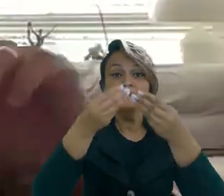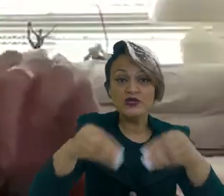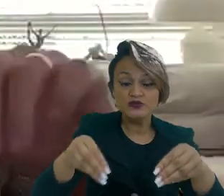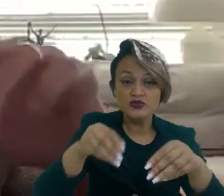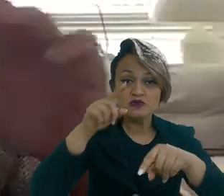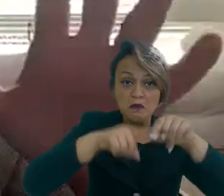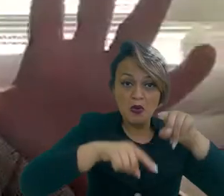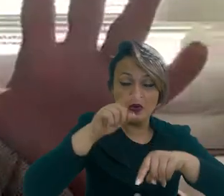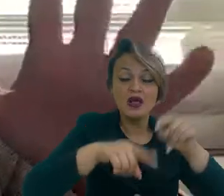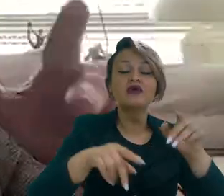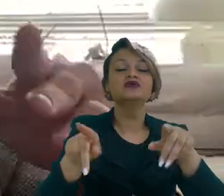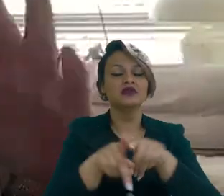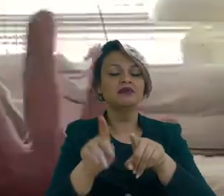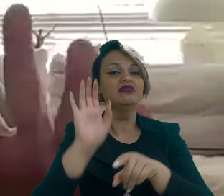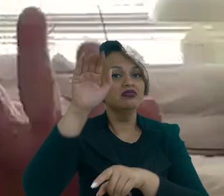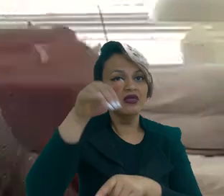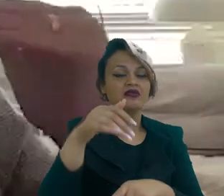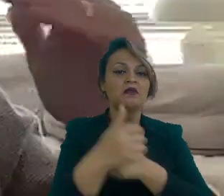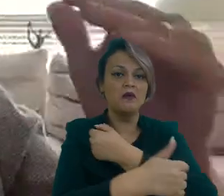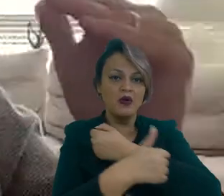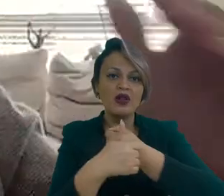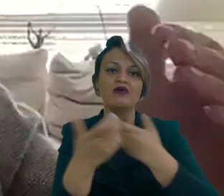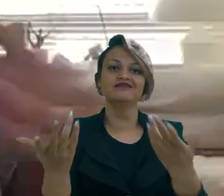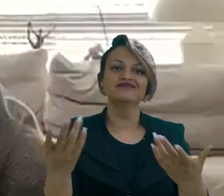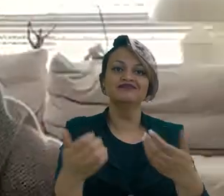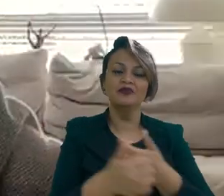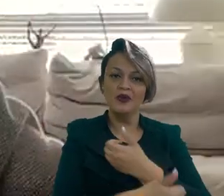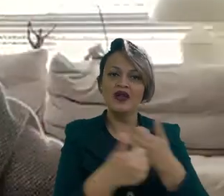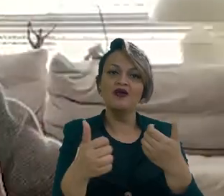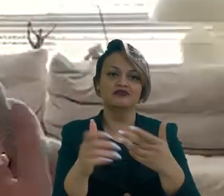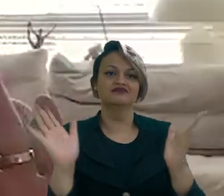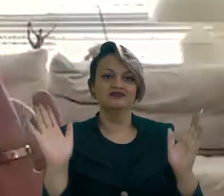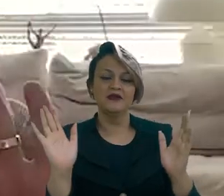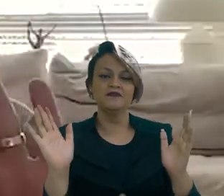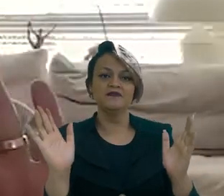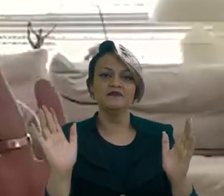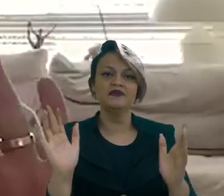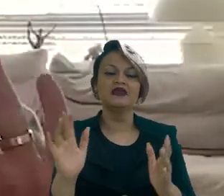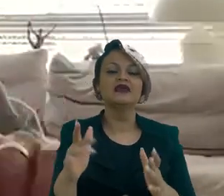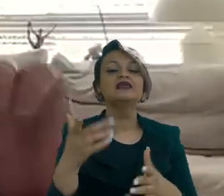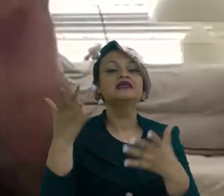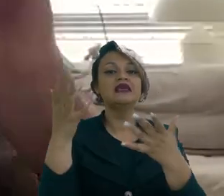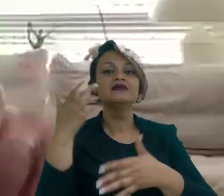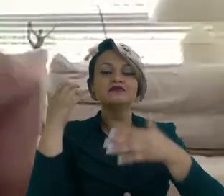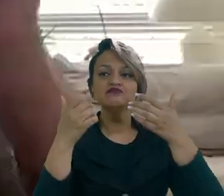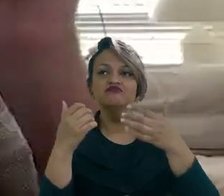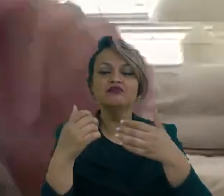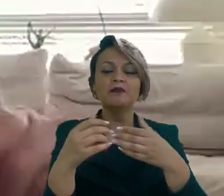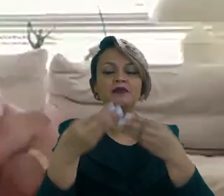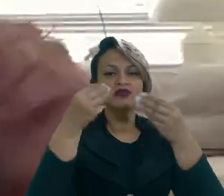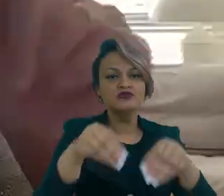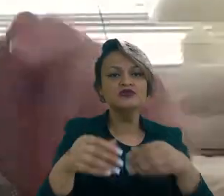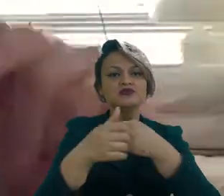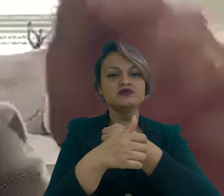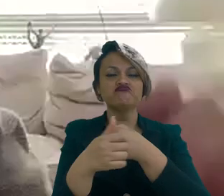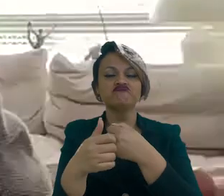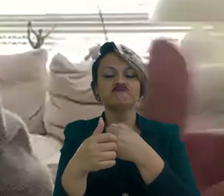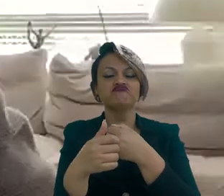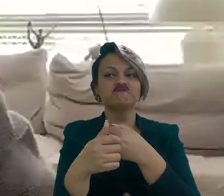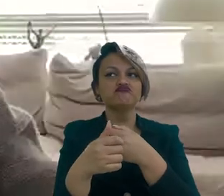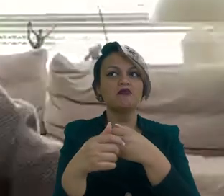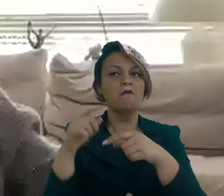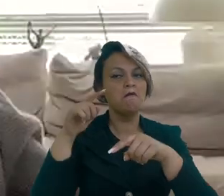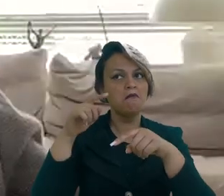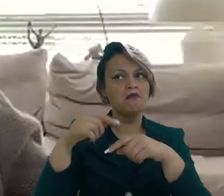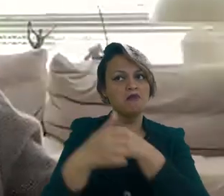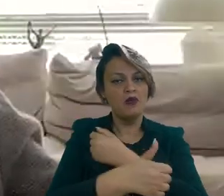sofreu dano em material moral dano moral e material aí tá tudo bem mas não necessariamente o dano